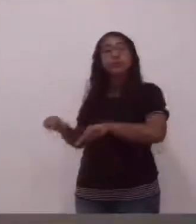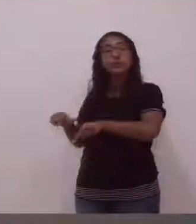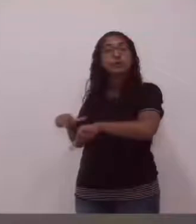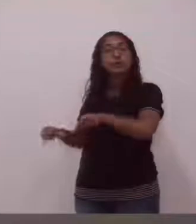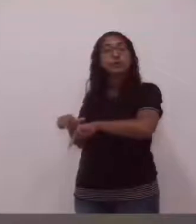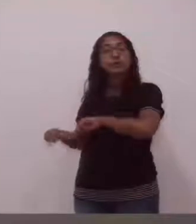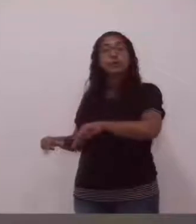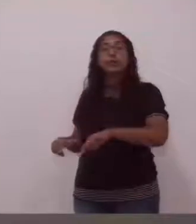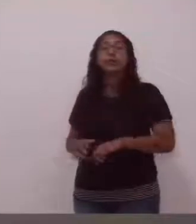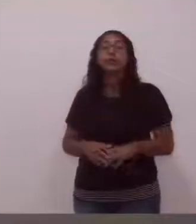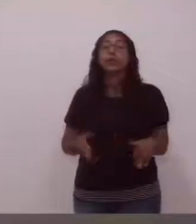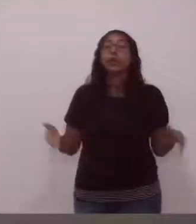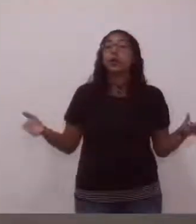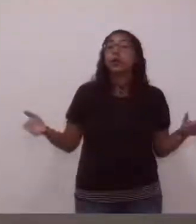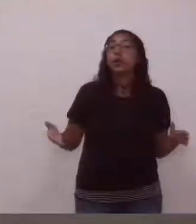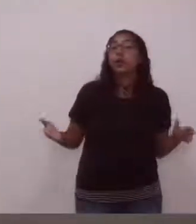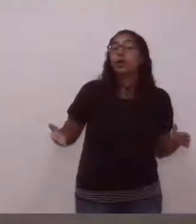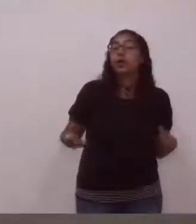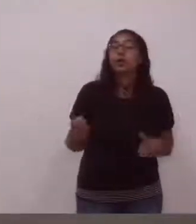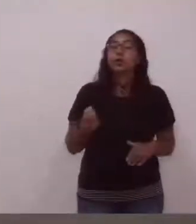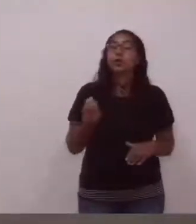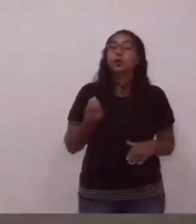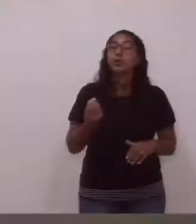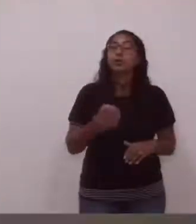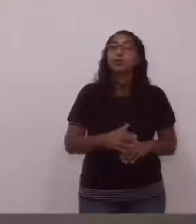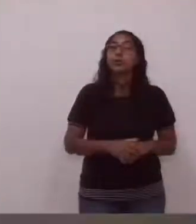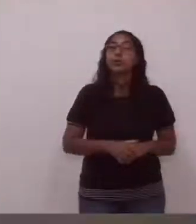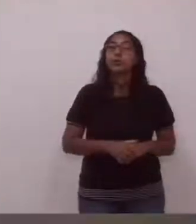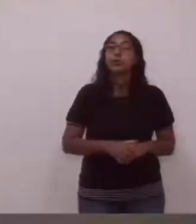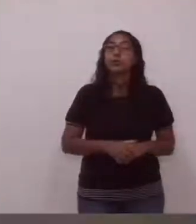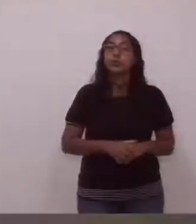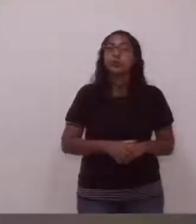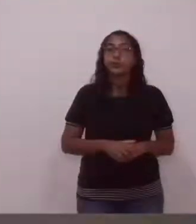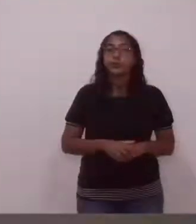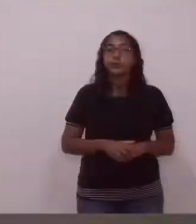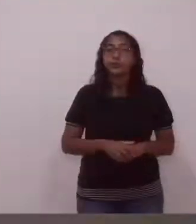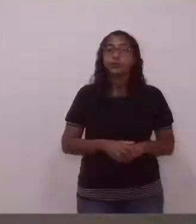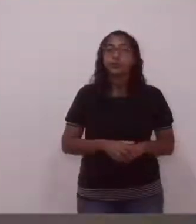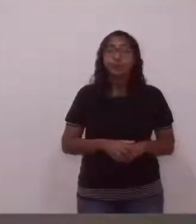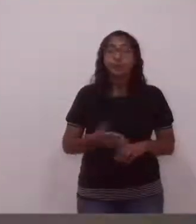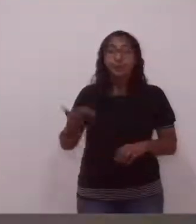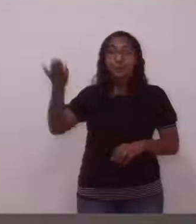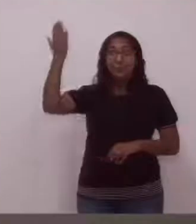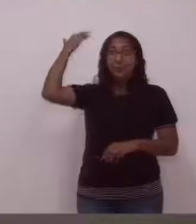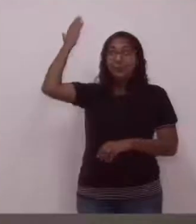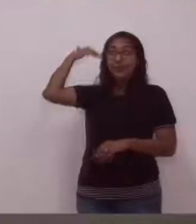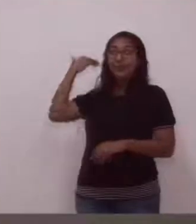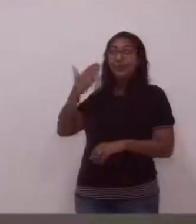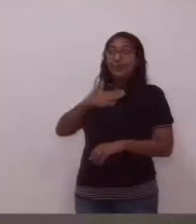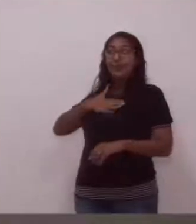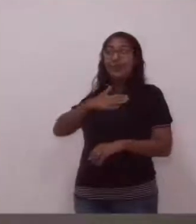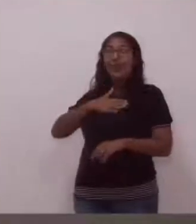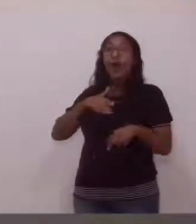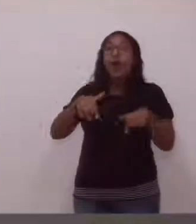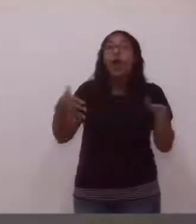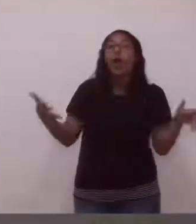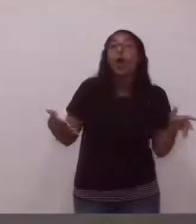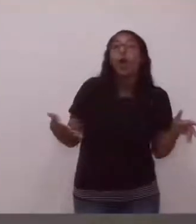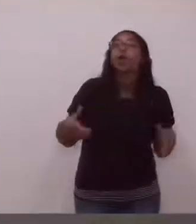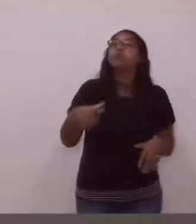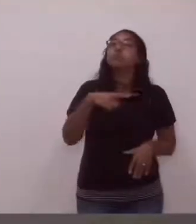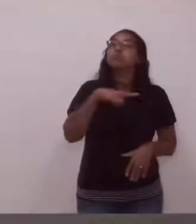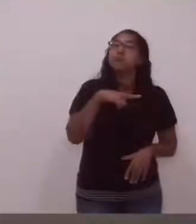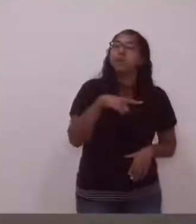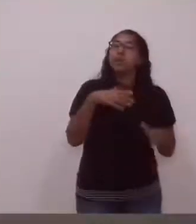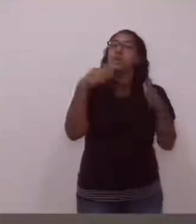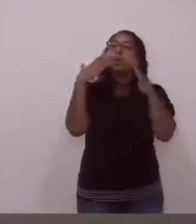estamos vivendo no momento daquilo que nós sempre pregamos, da transparência, da eficiência,